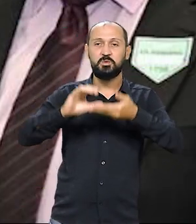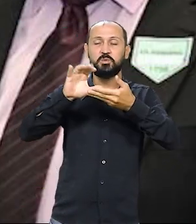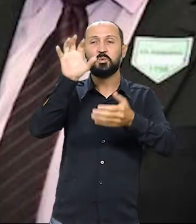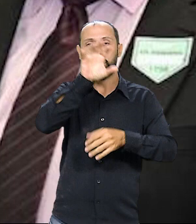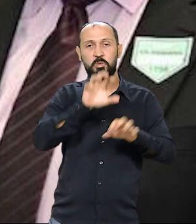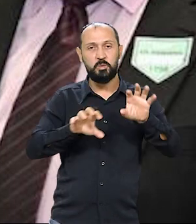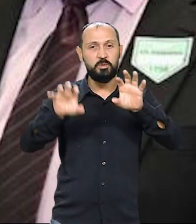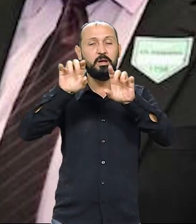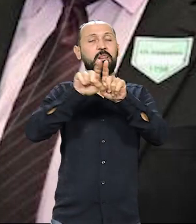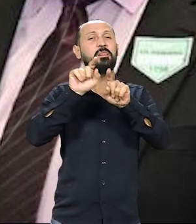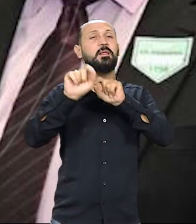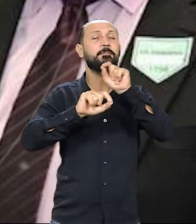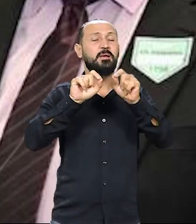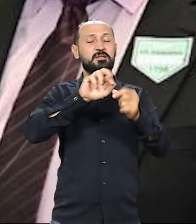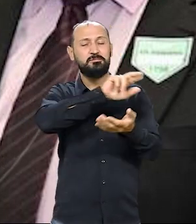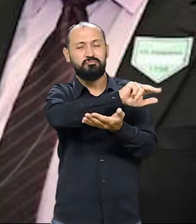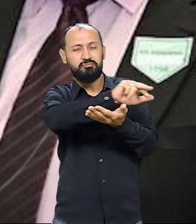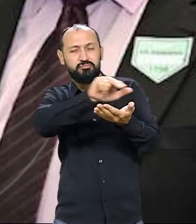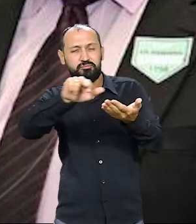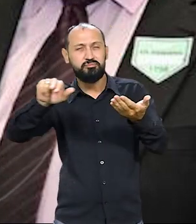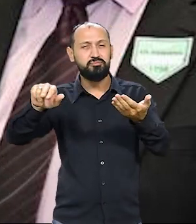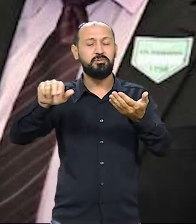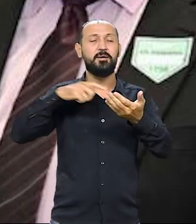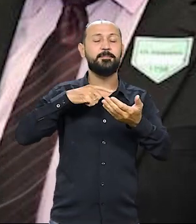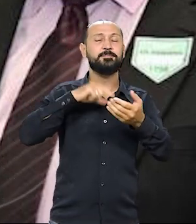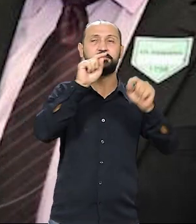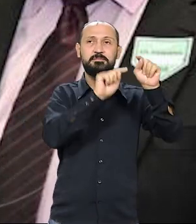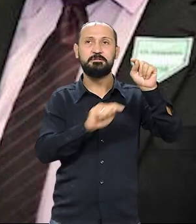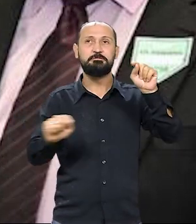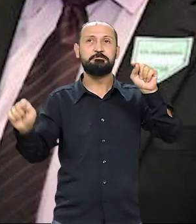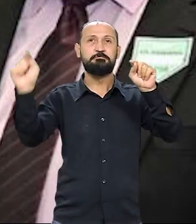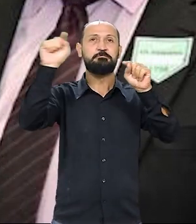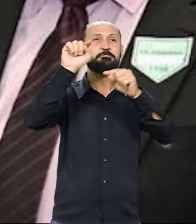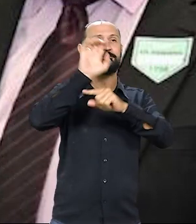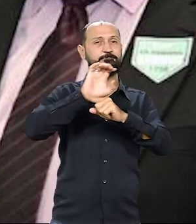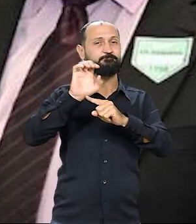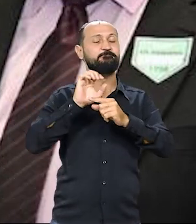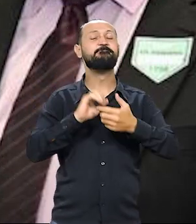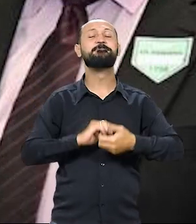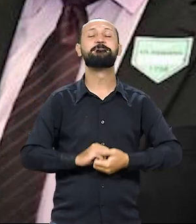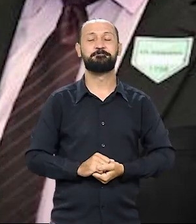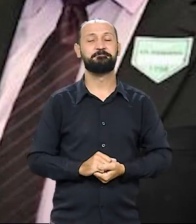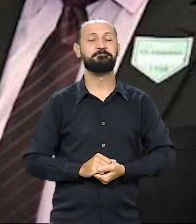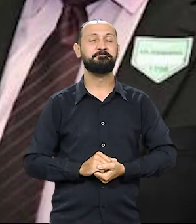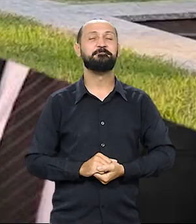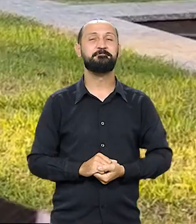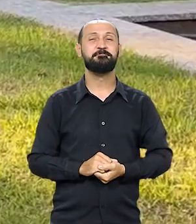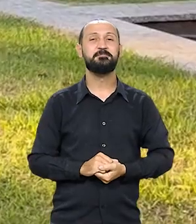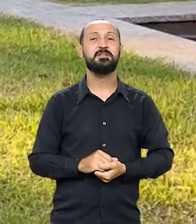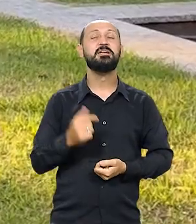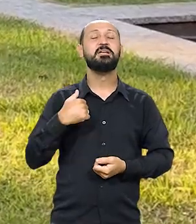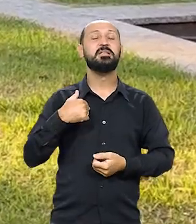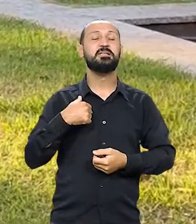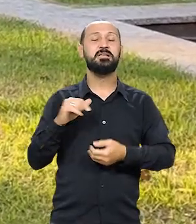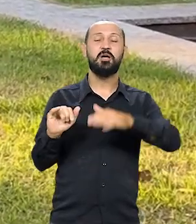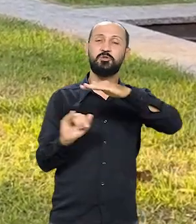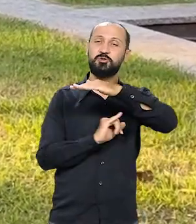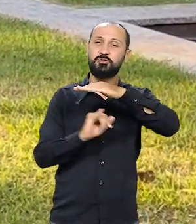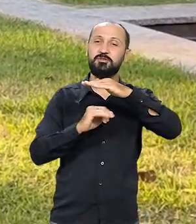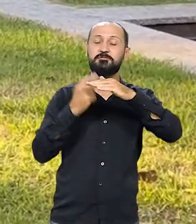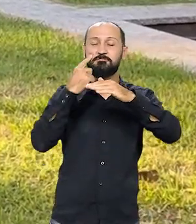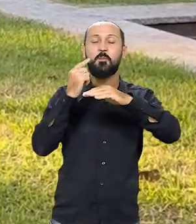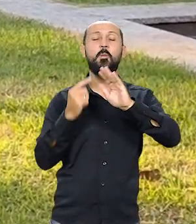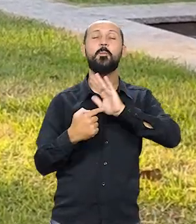Florisvaldo Fiorentino, além de defensoras e defensores públicos de diversos estados. E a nossa instituição